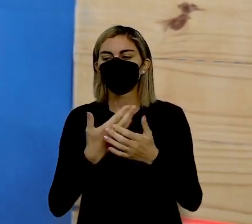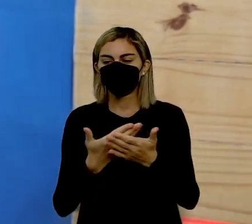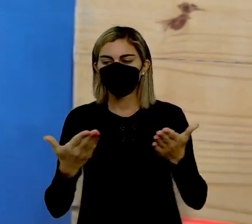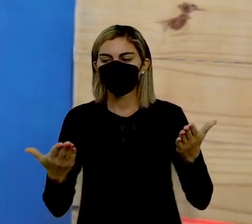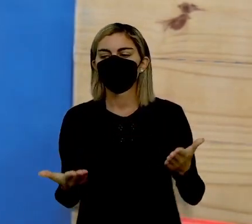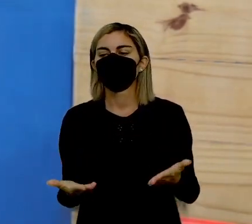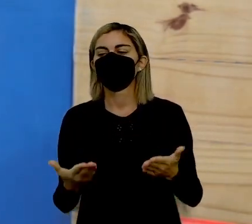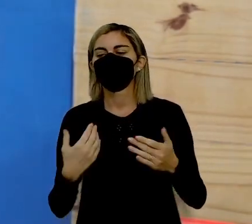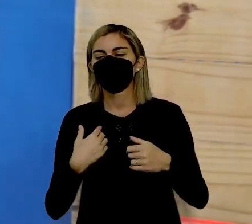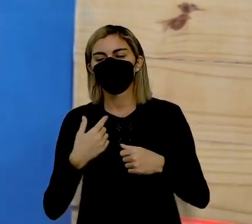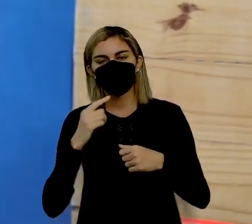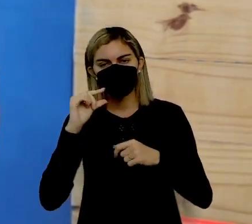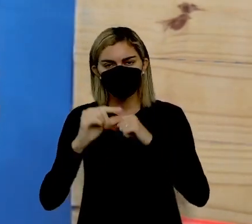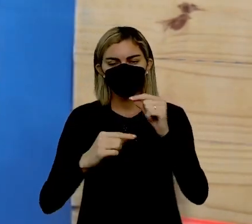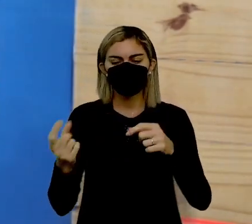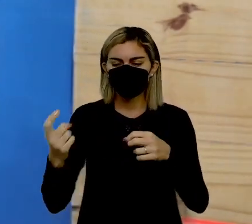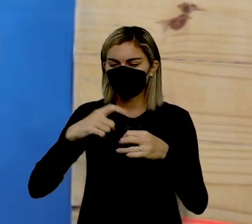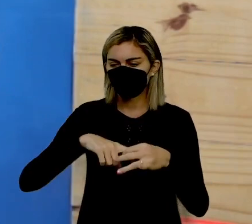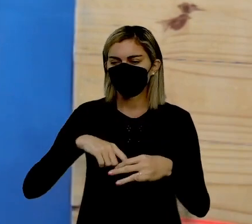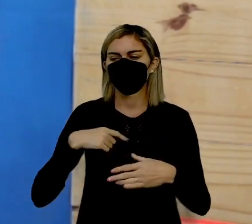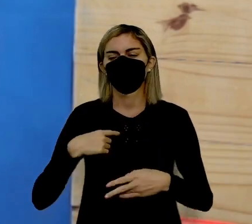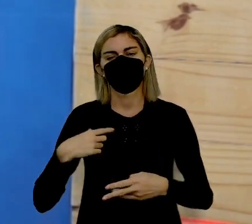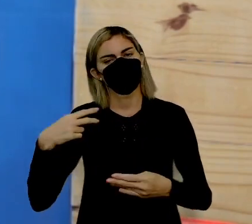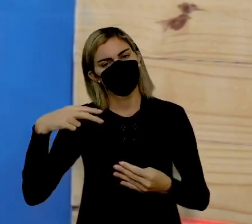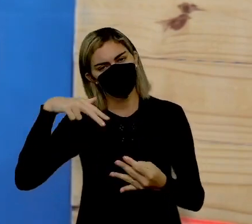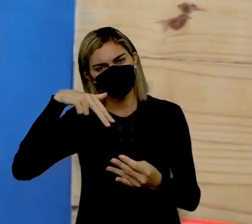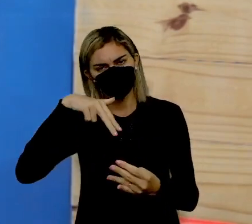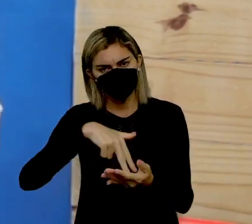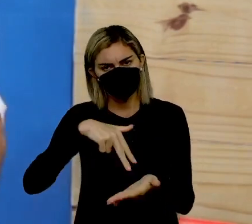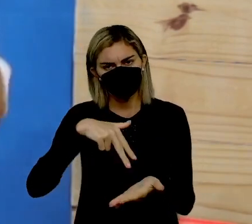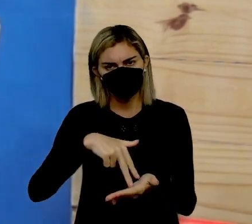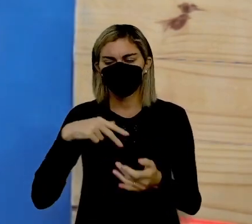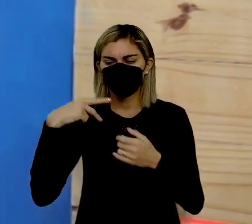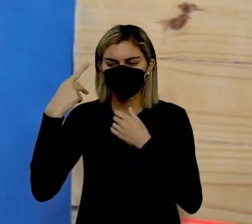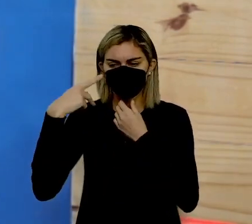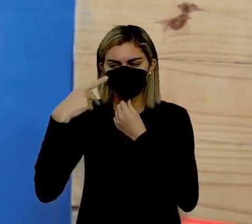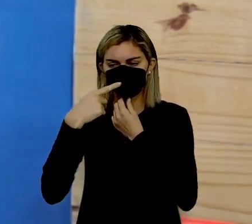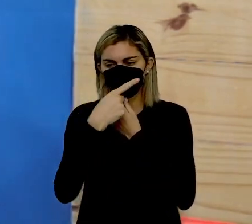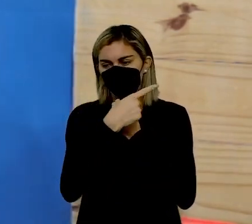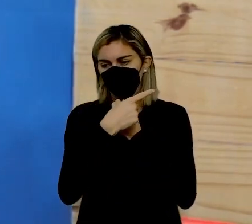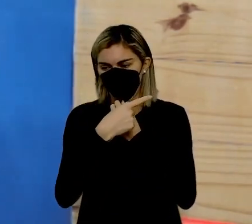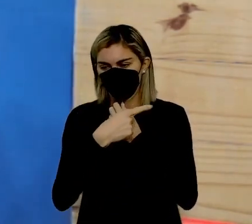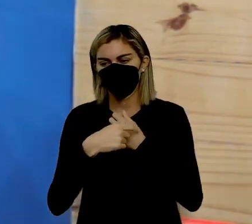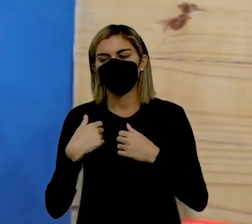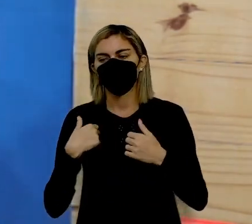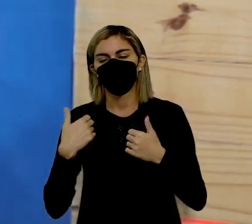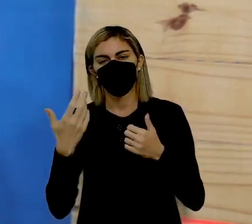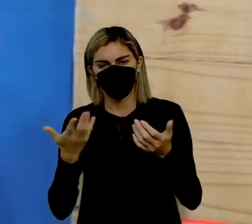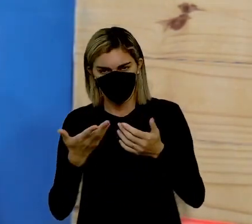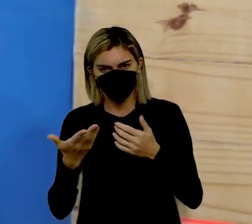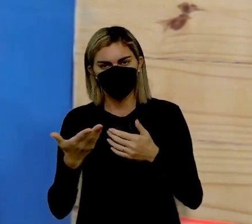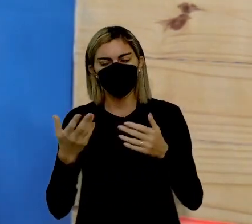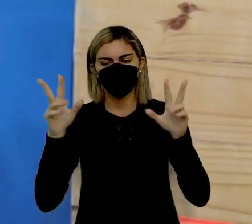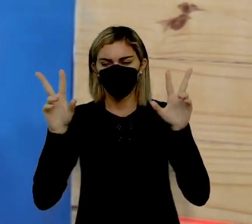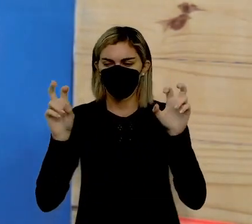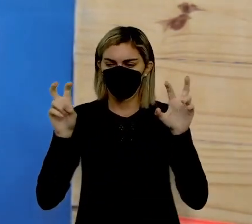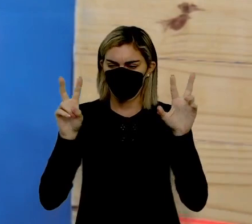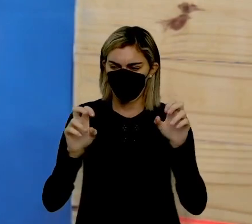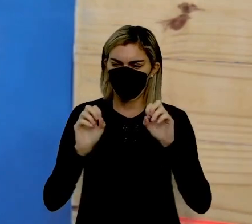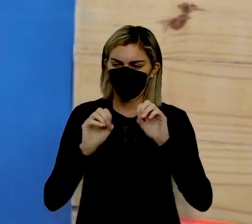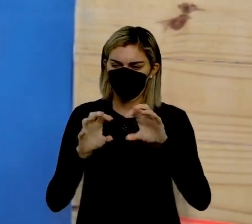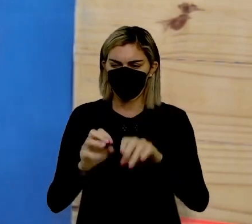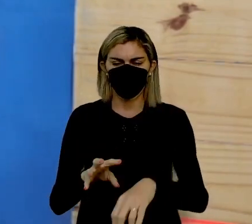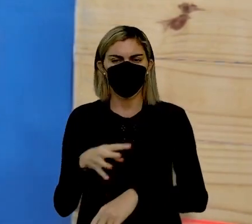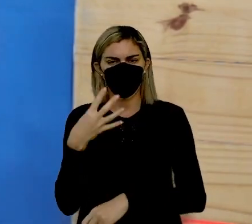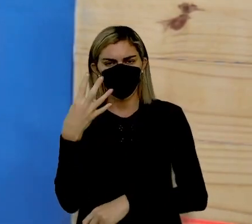galera. Daqui a pouco vai voltar as aulas presenciais lá na Paraíba. Firme e forte. Então, o nosso tema da aula 4